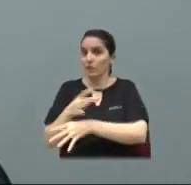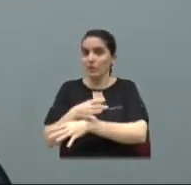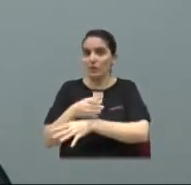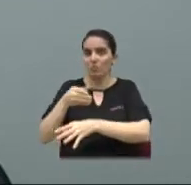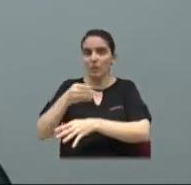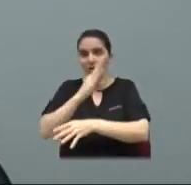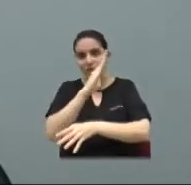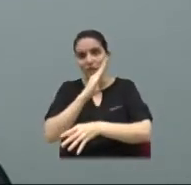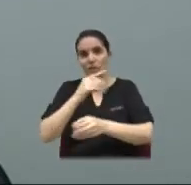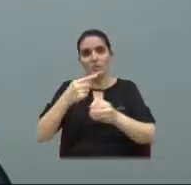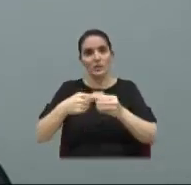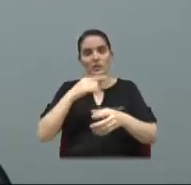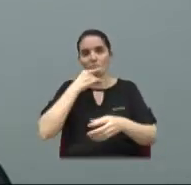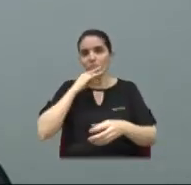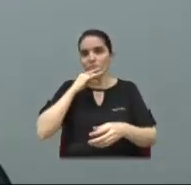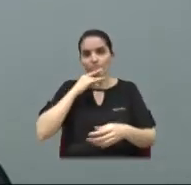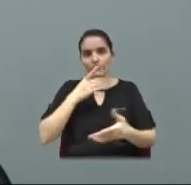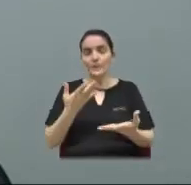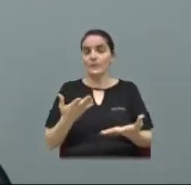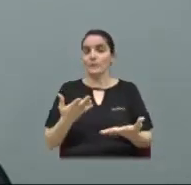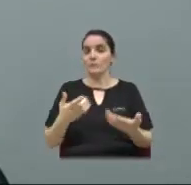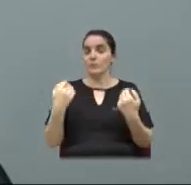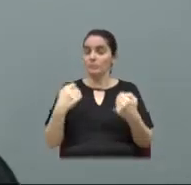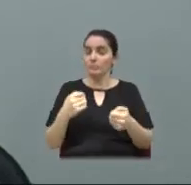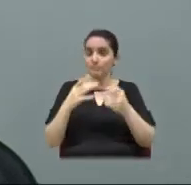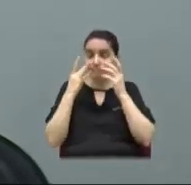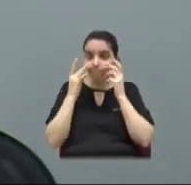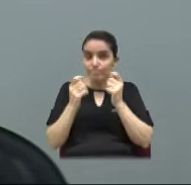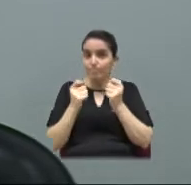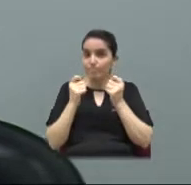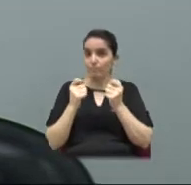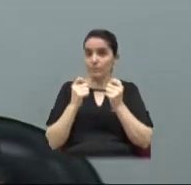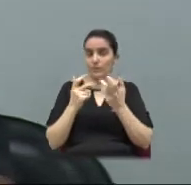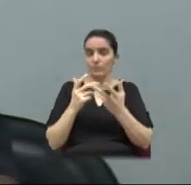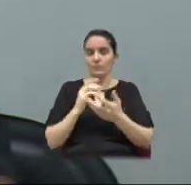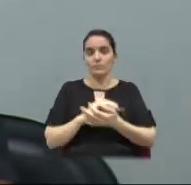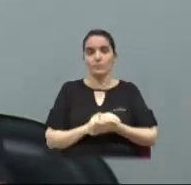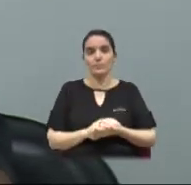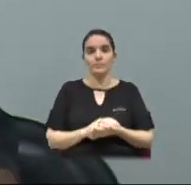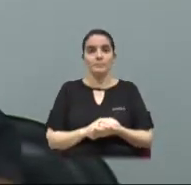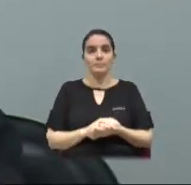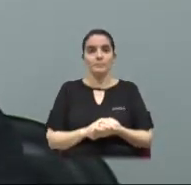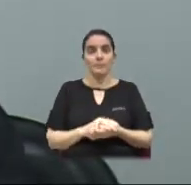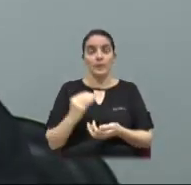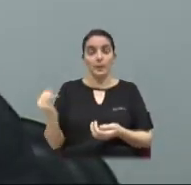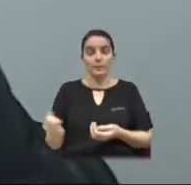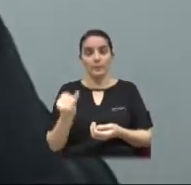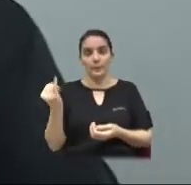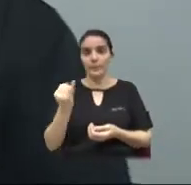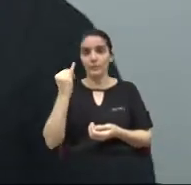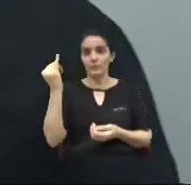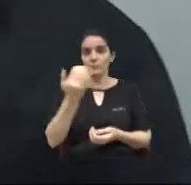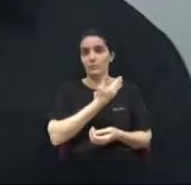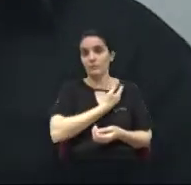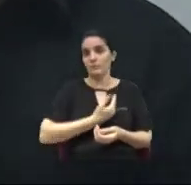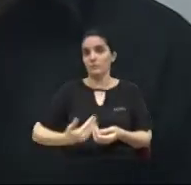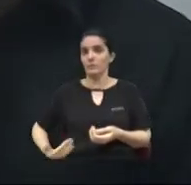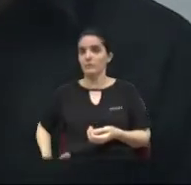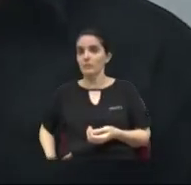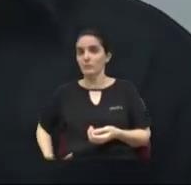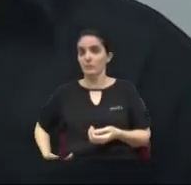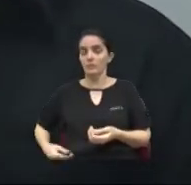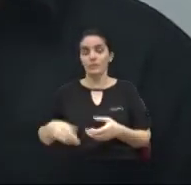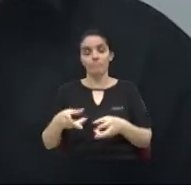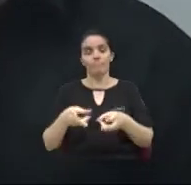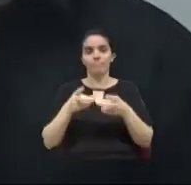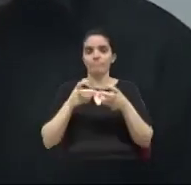mantivemos aqui em Limeira, né, essa distribuição de medicamentos. Então, é importante que o governo tenha essa visão e